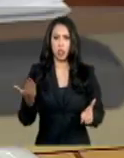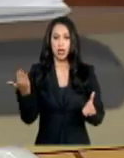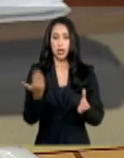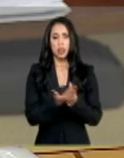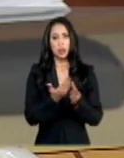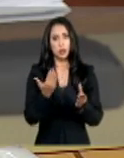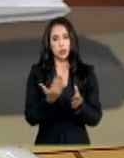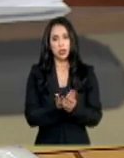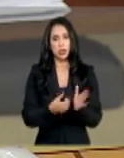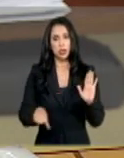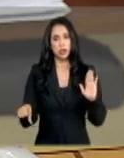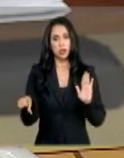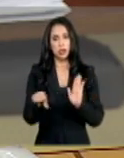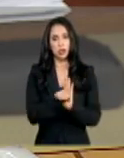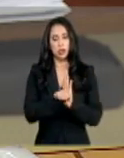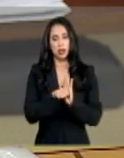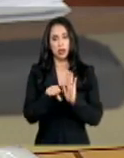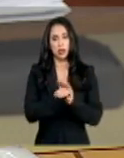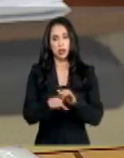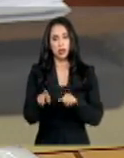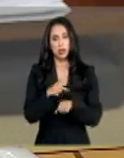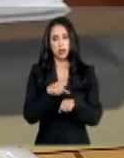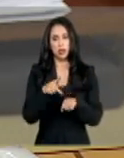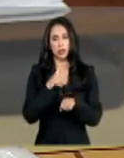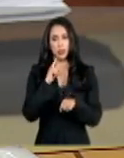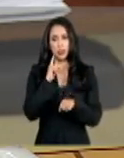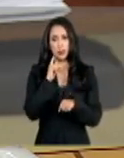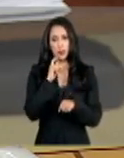criminais no país